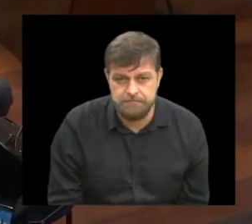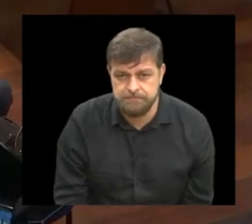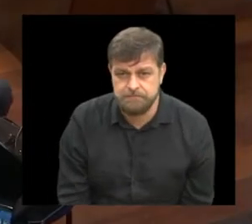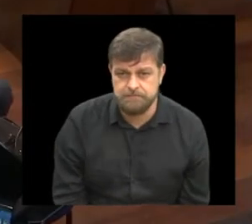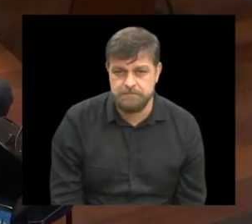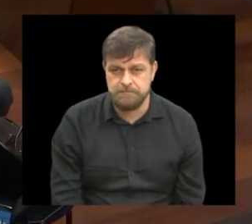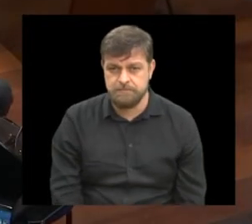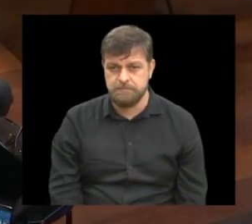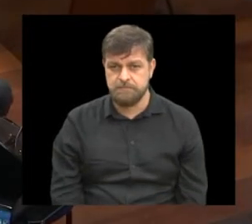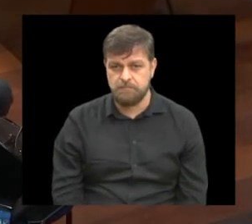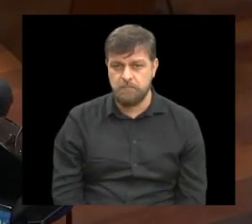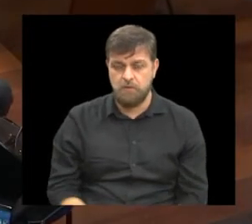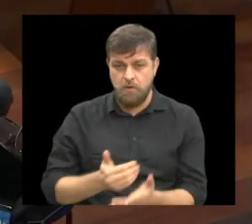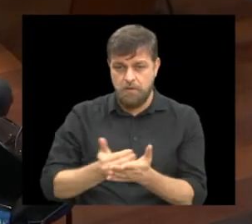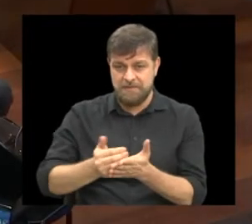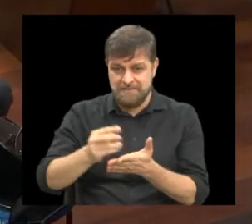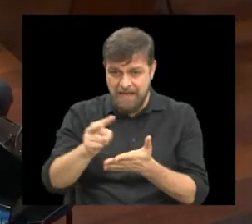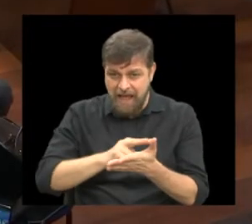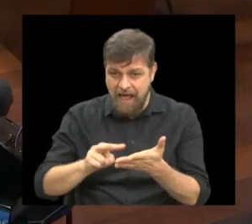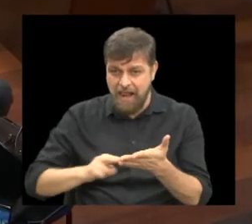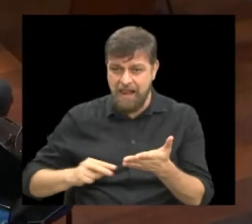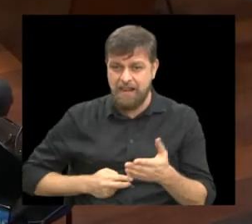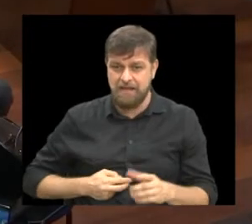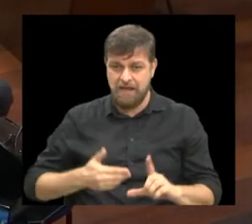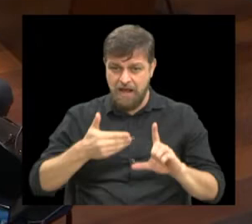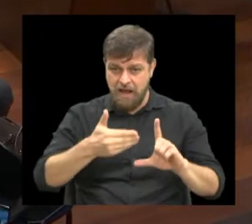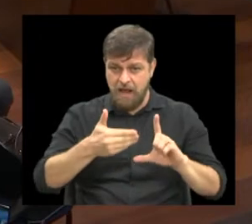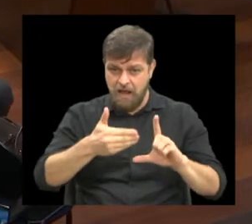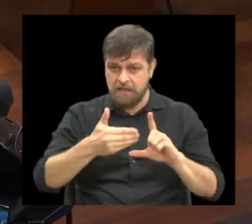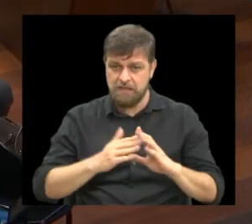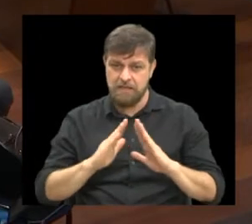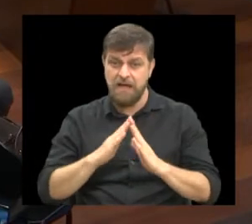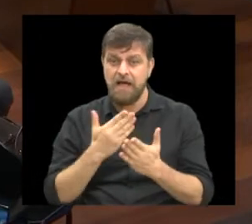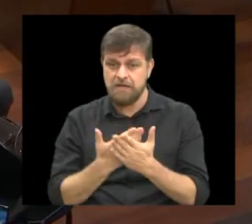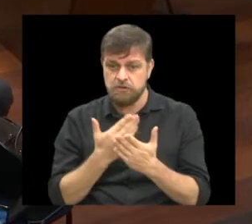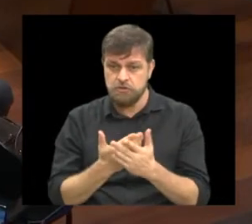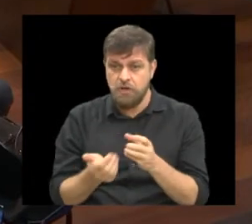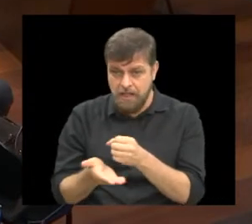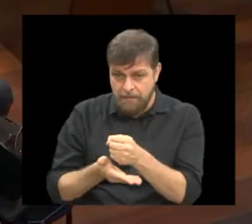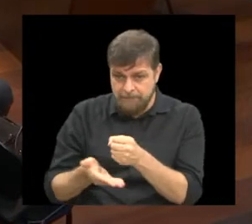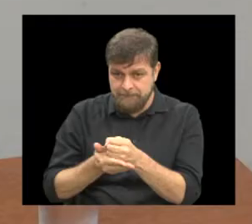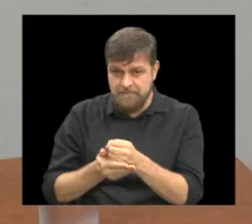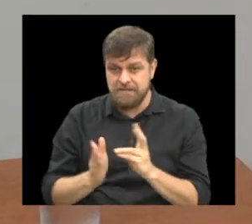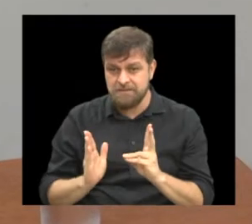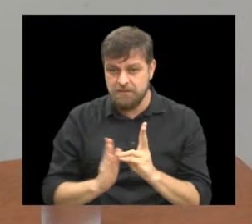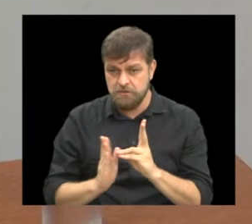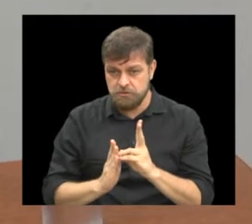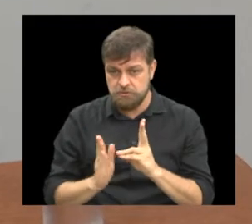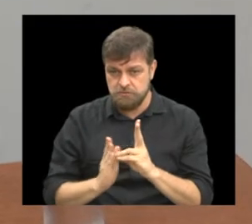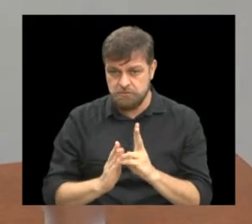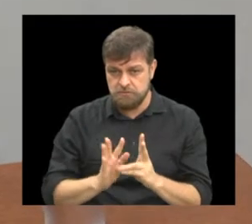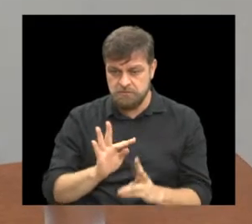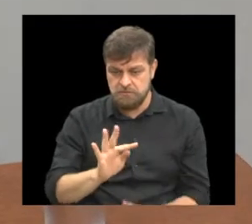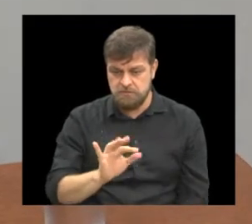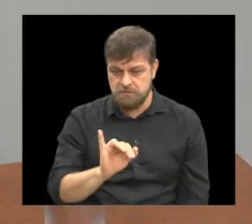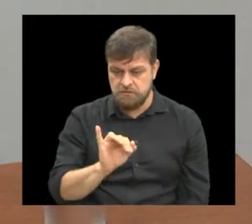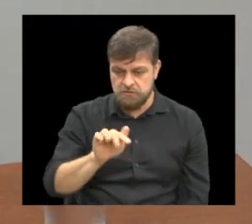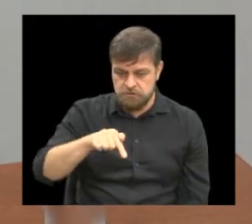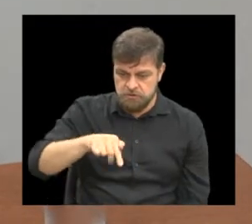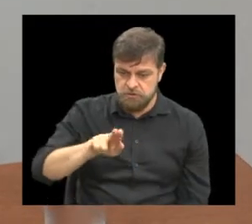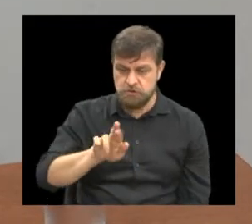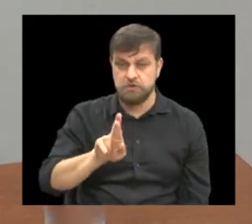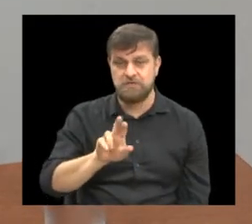Então, vou começar a ler aqui as nossas telas sobre a Escola de Educação Básica. A Escola de Educação